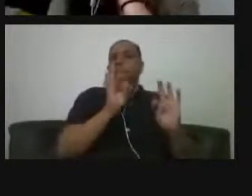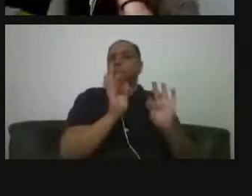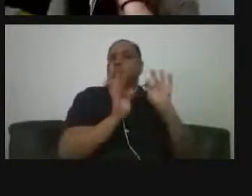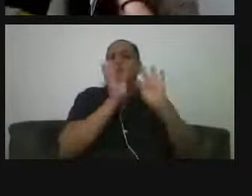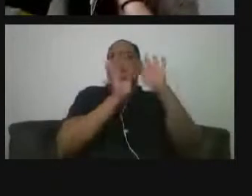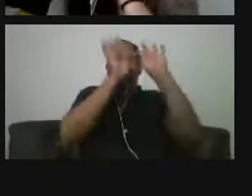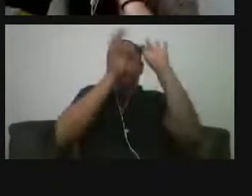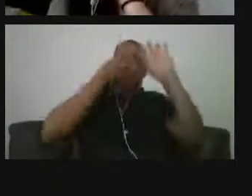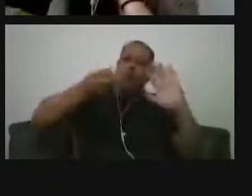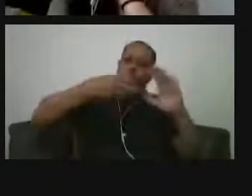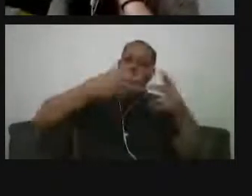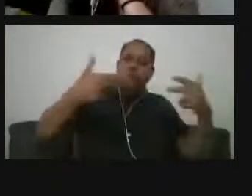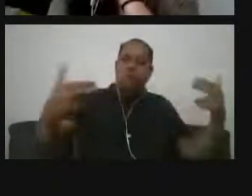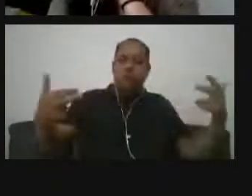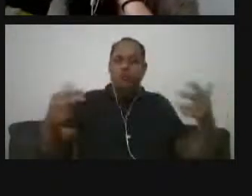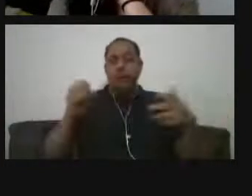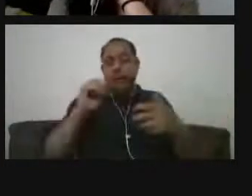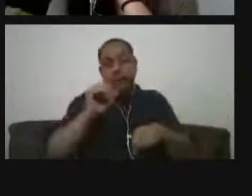bastante cuidado,